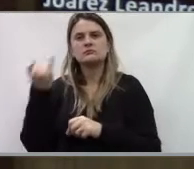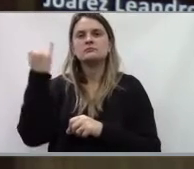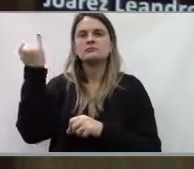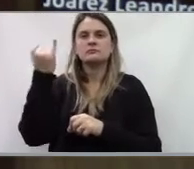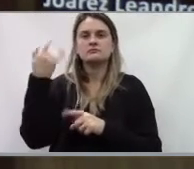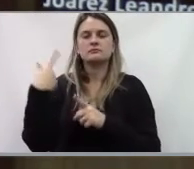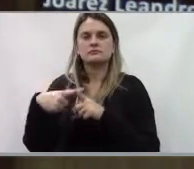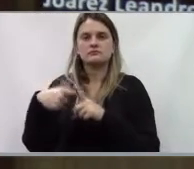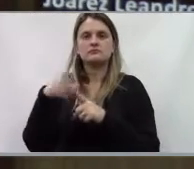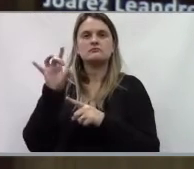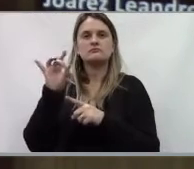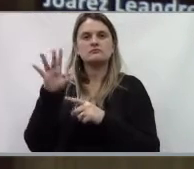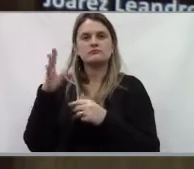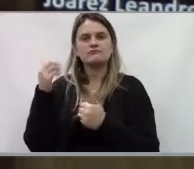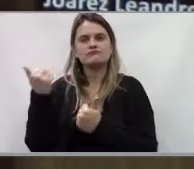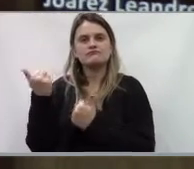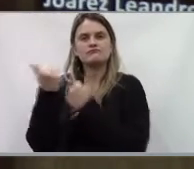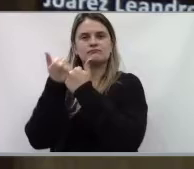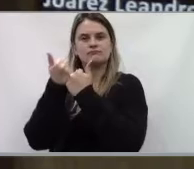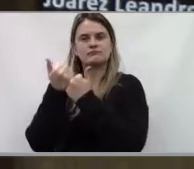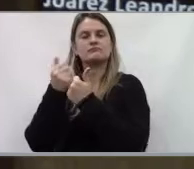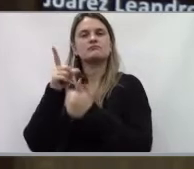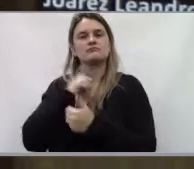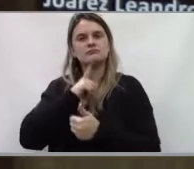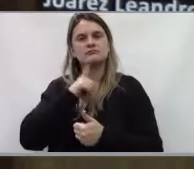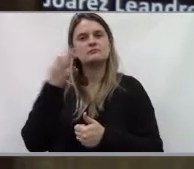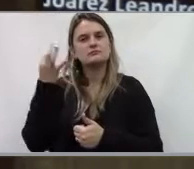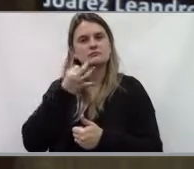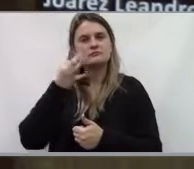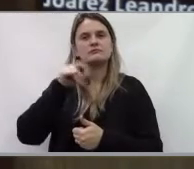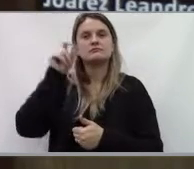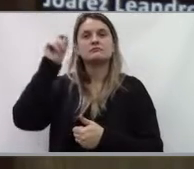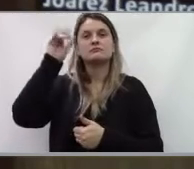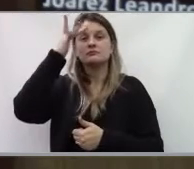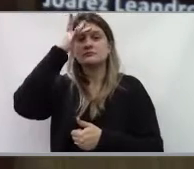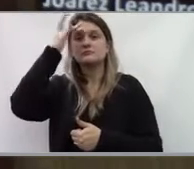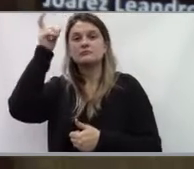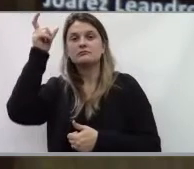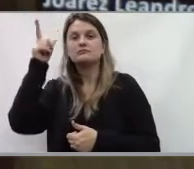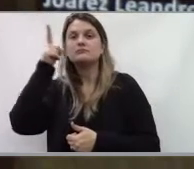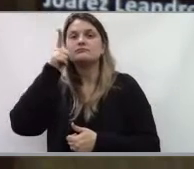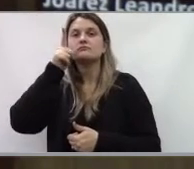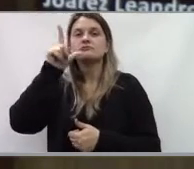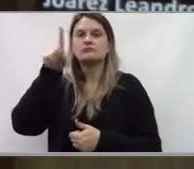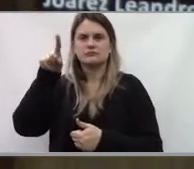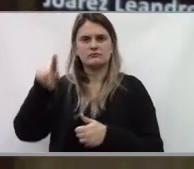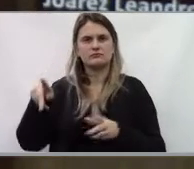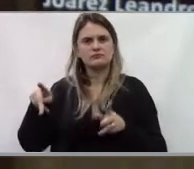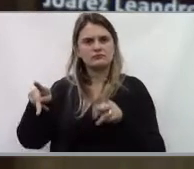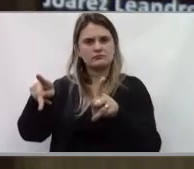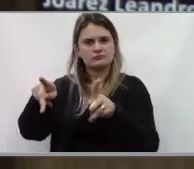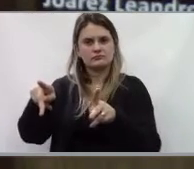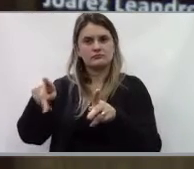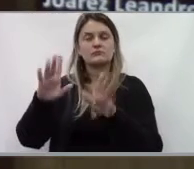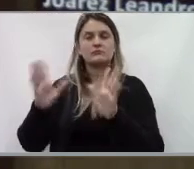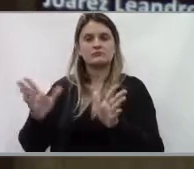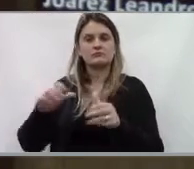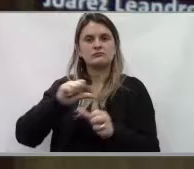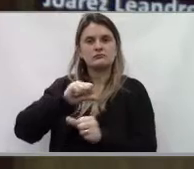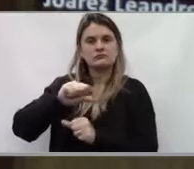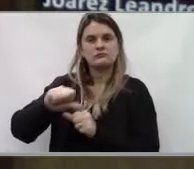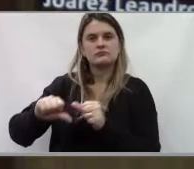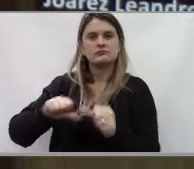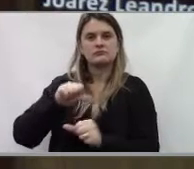é muito importante, porque só vem a somar, e, com certeza, quem ganha é a população. E